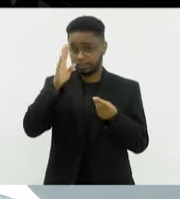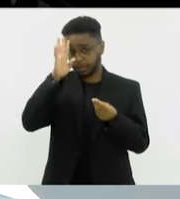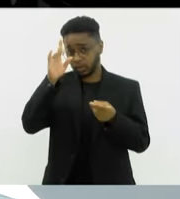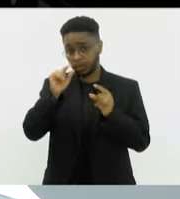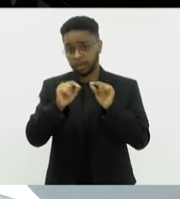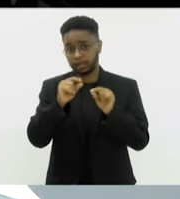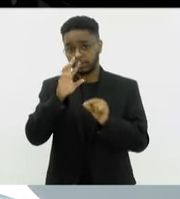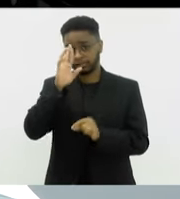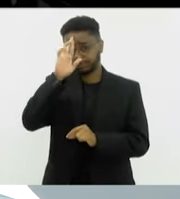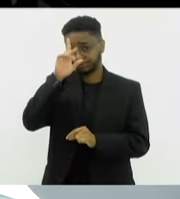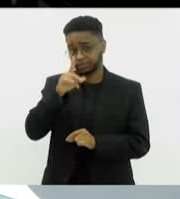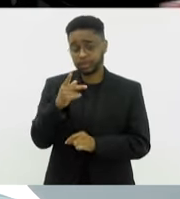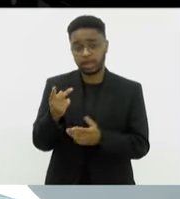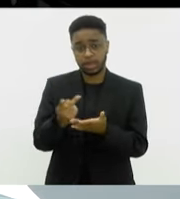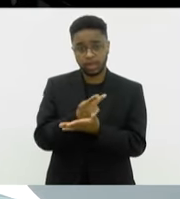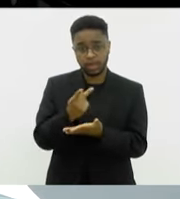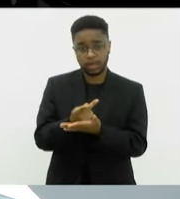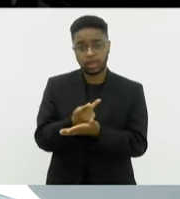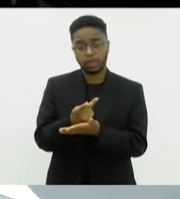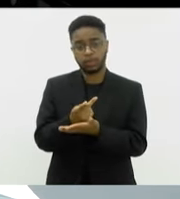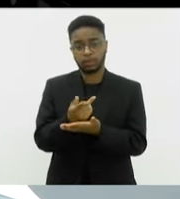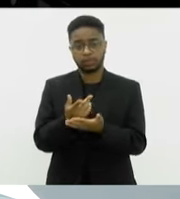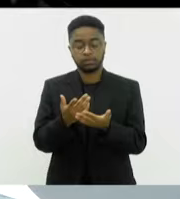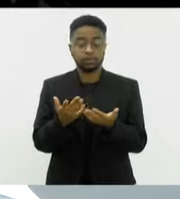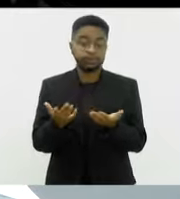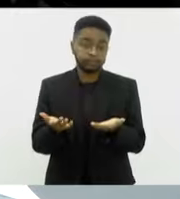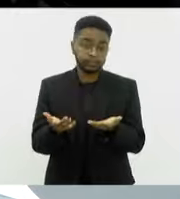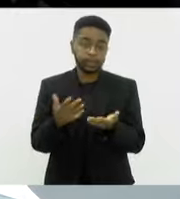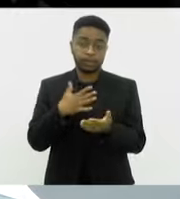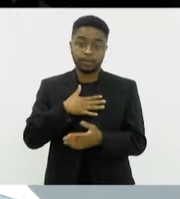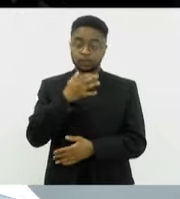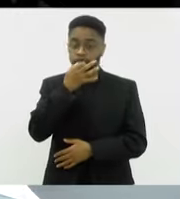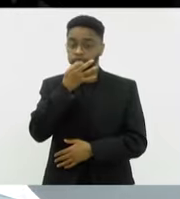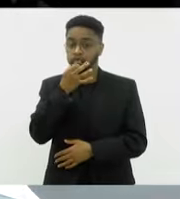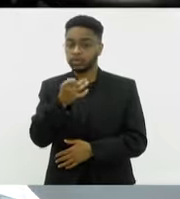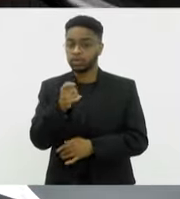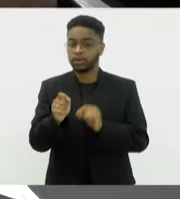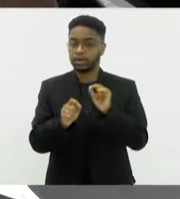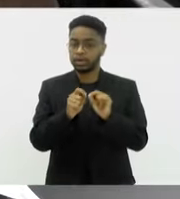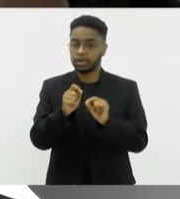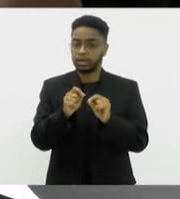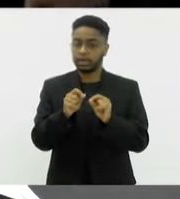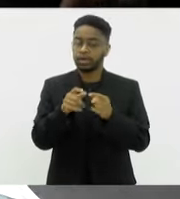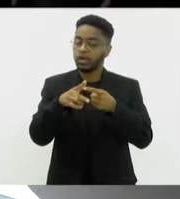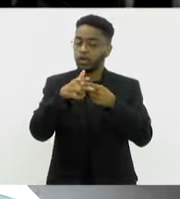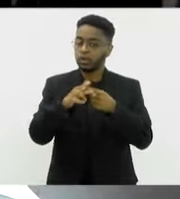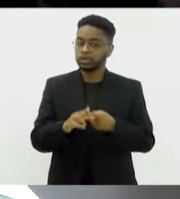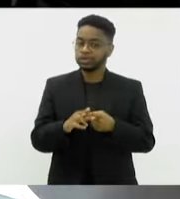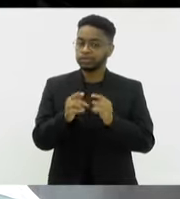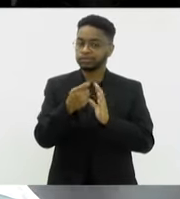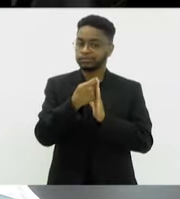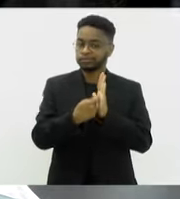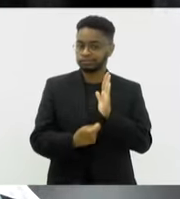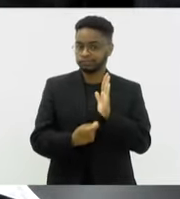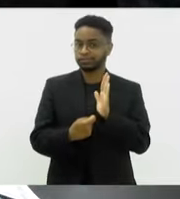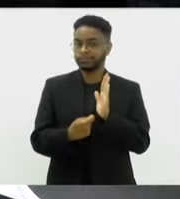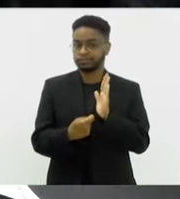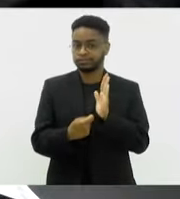erro, má-fé. Então, eu acho que a sugestão também poderia ser corrigir a ementa para